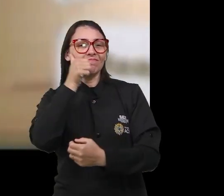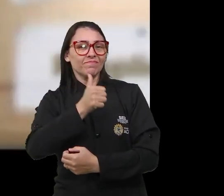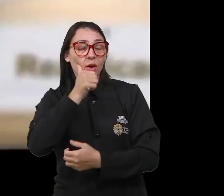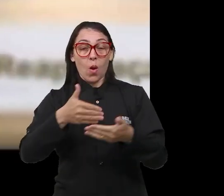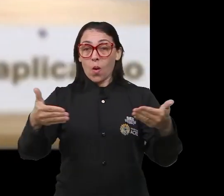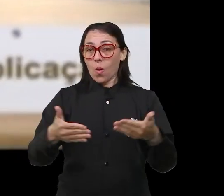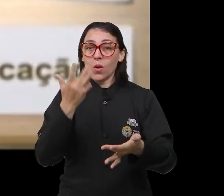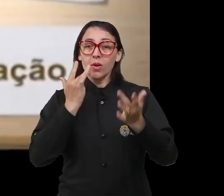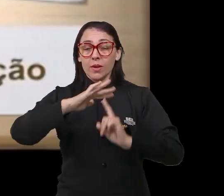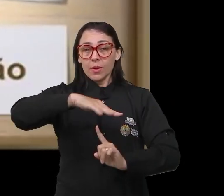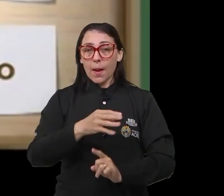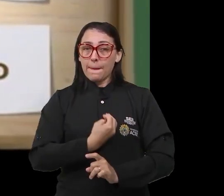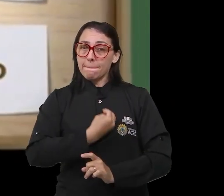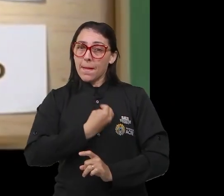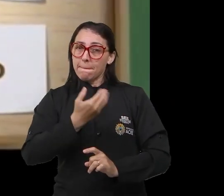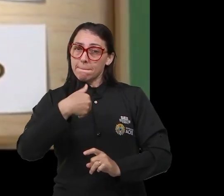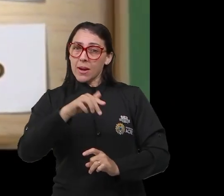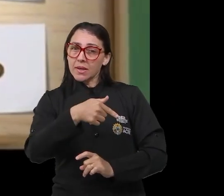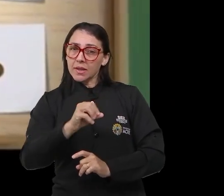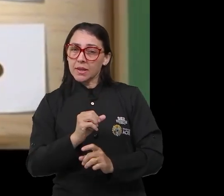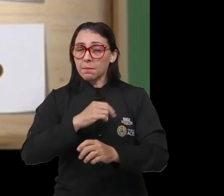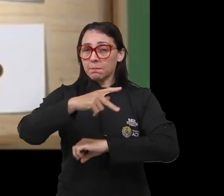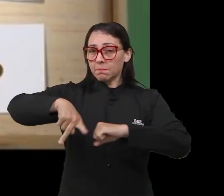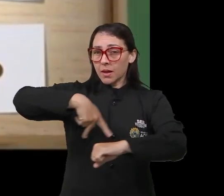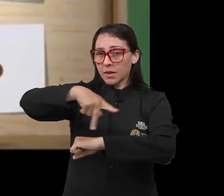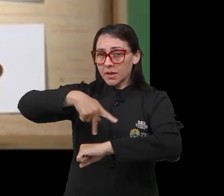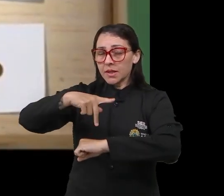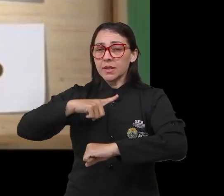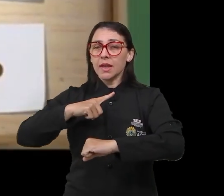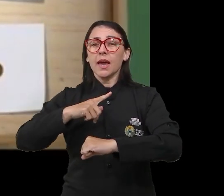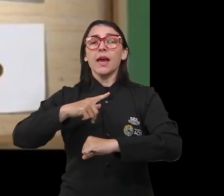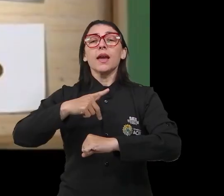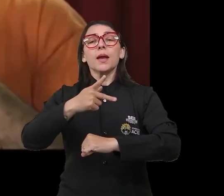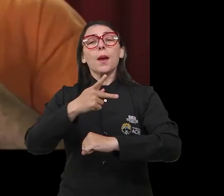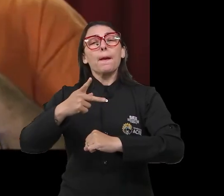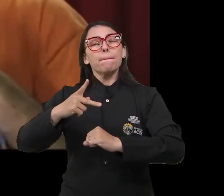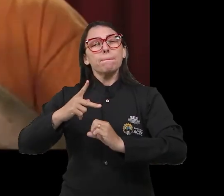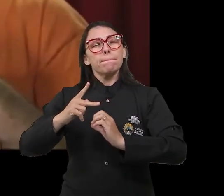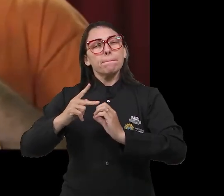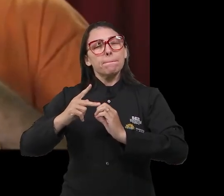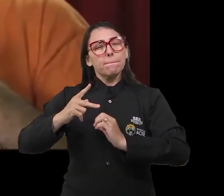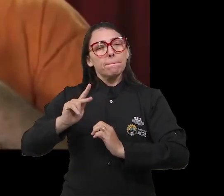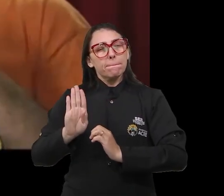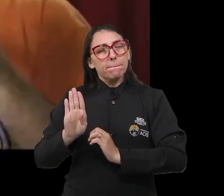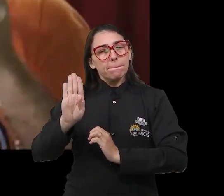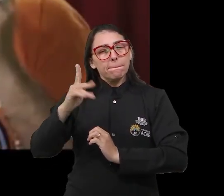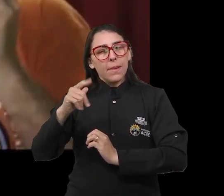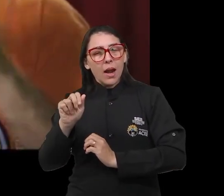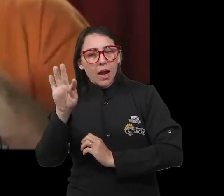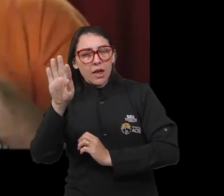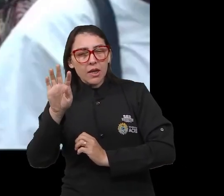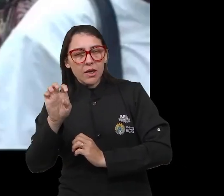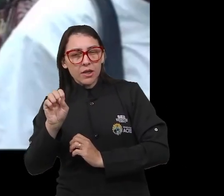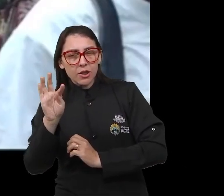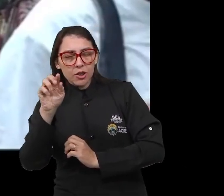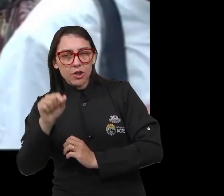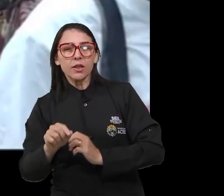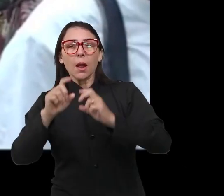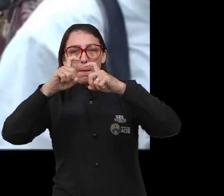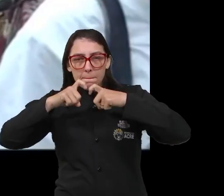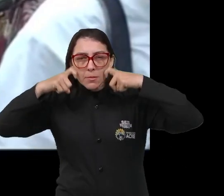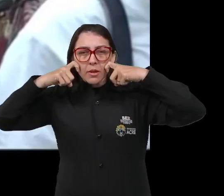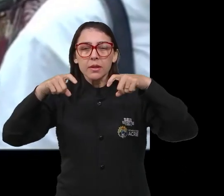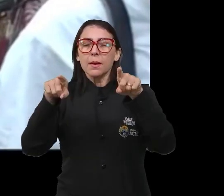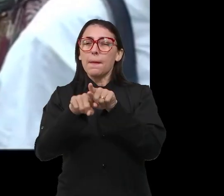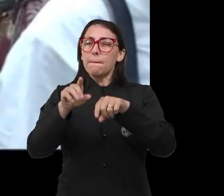Hoje o teatro oprimido está presente em mais de 70 países. Desde a Palestina, a gente tem um grupo muito forte de Moçambique, e